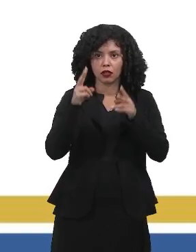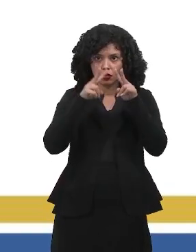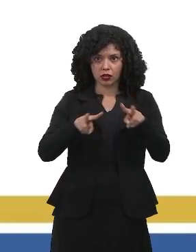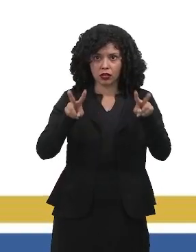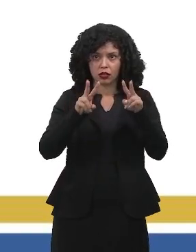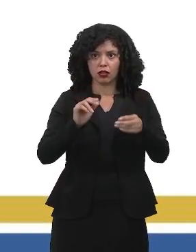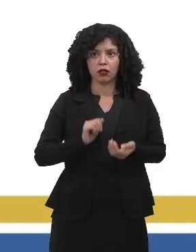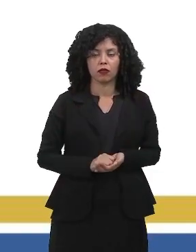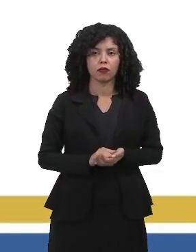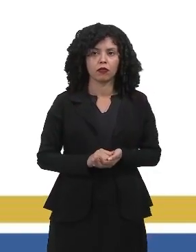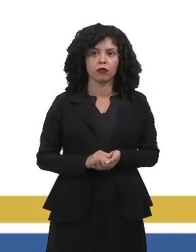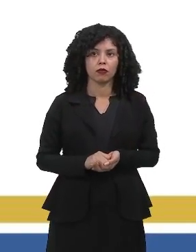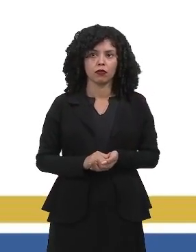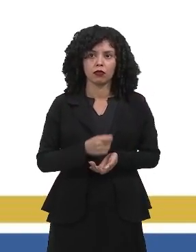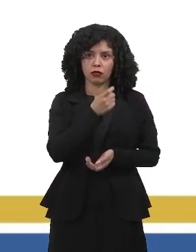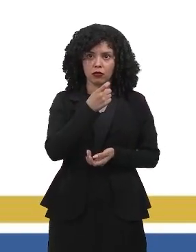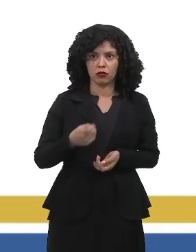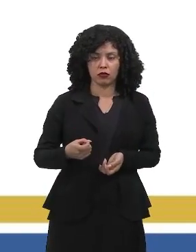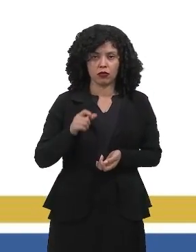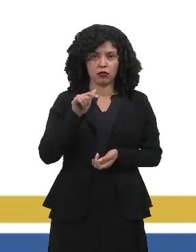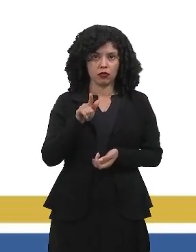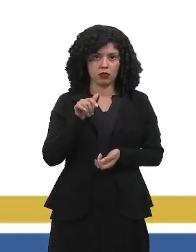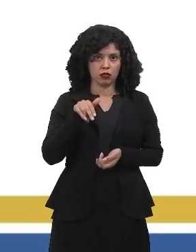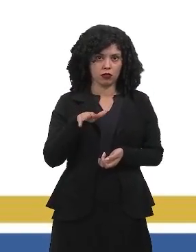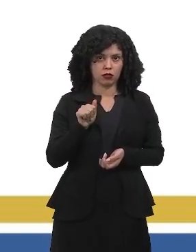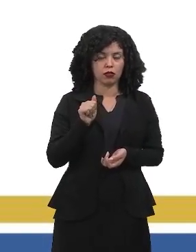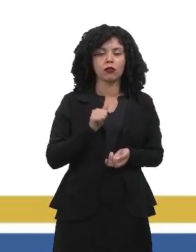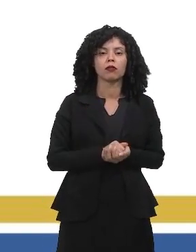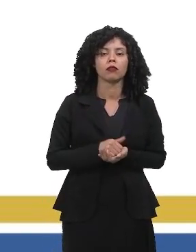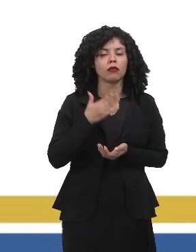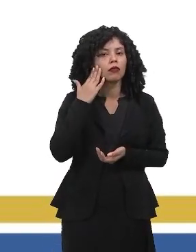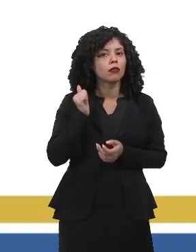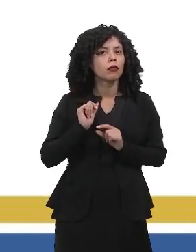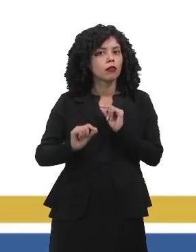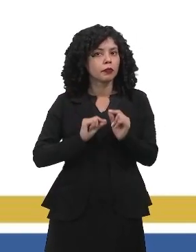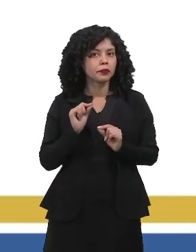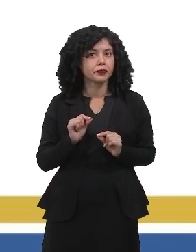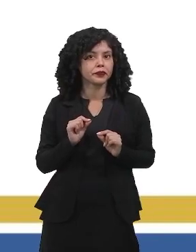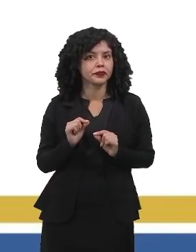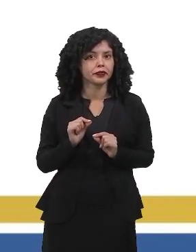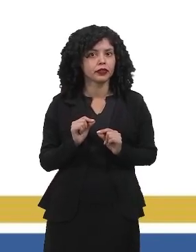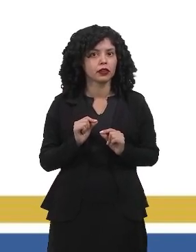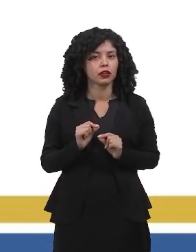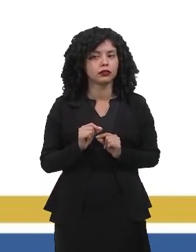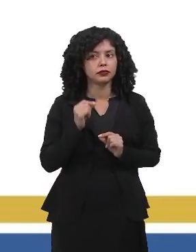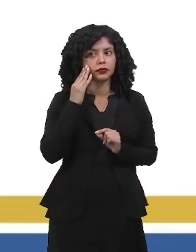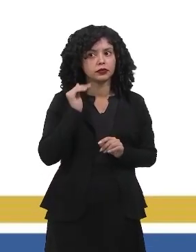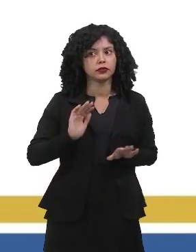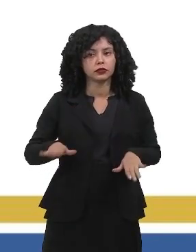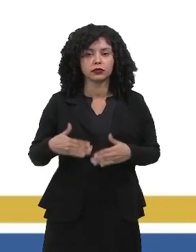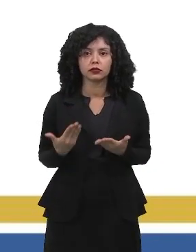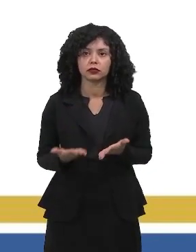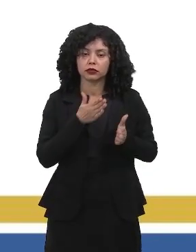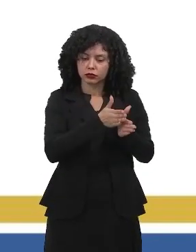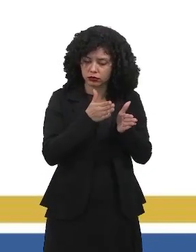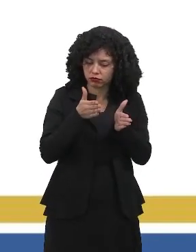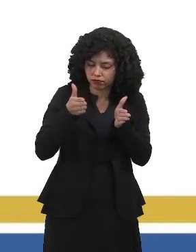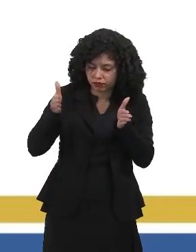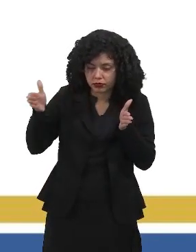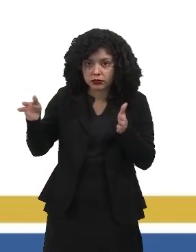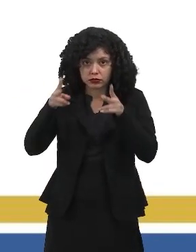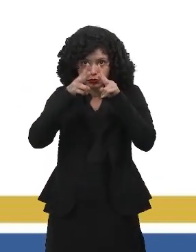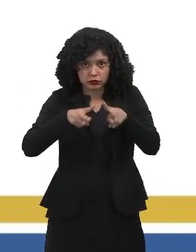luz ultravioleta, raio-x e raio gama. É importante saber que aqui eu quero saber em qual parte é capaz de